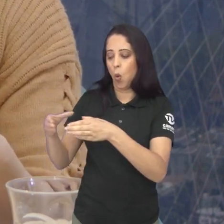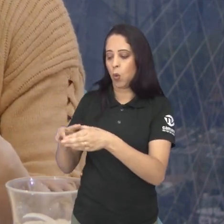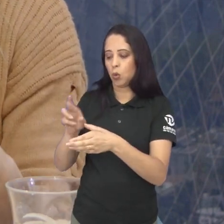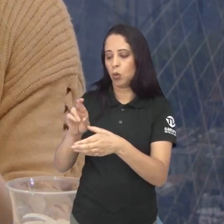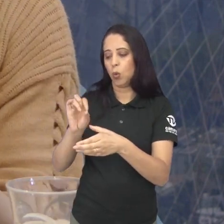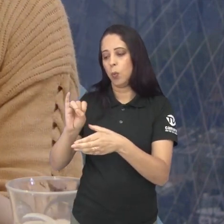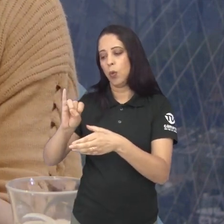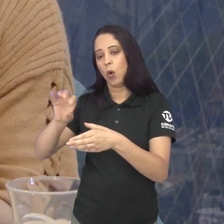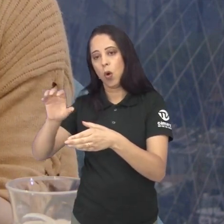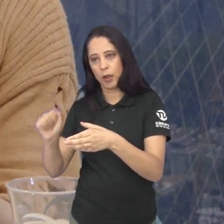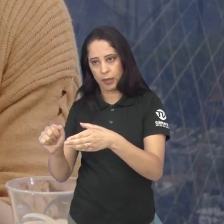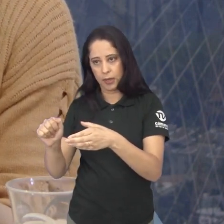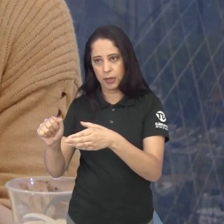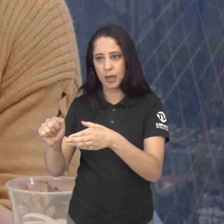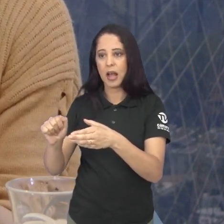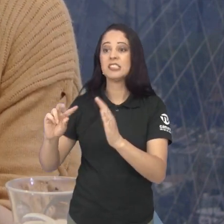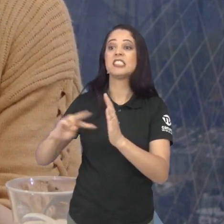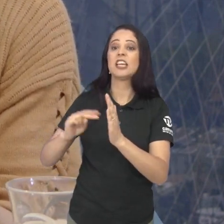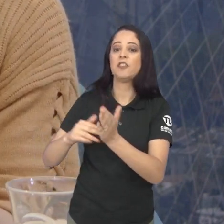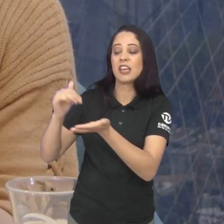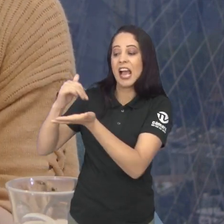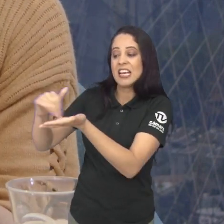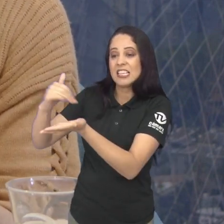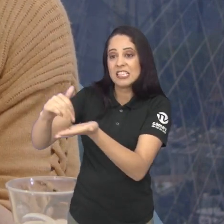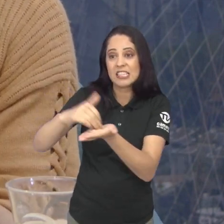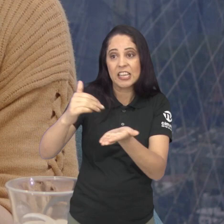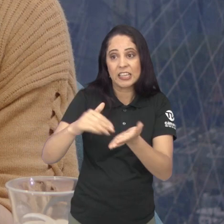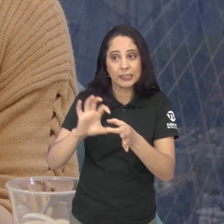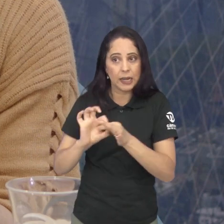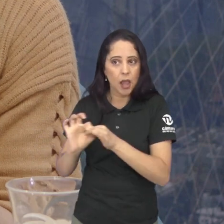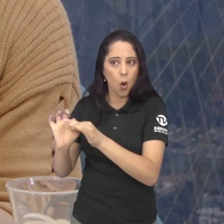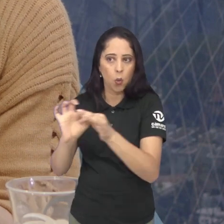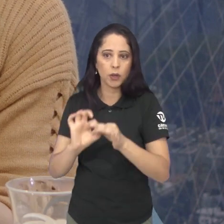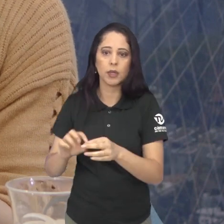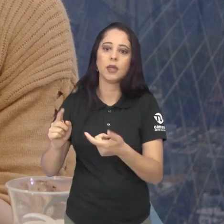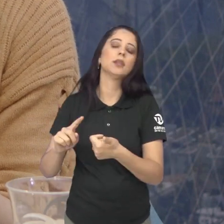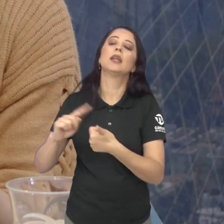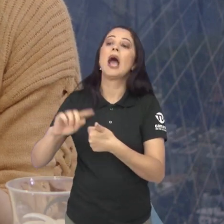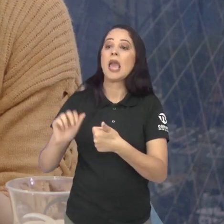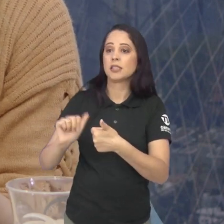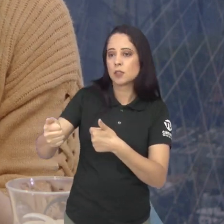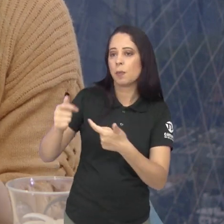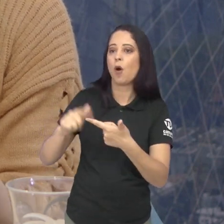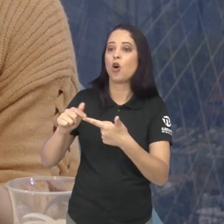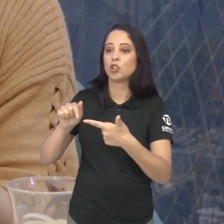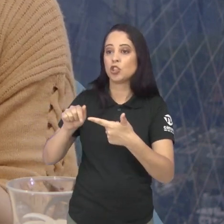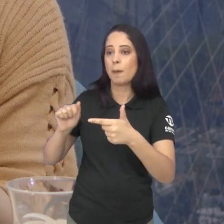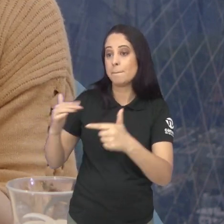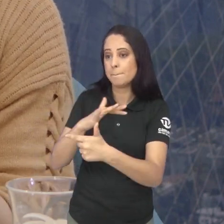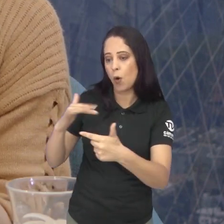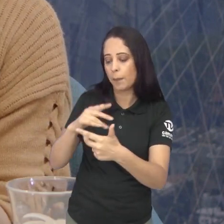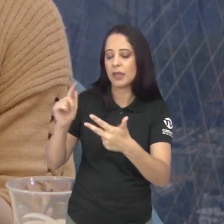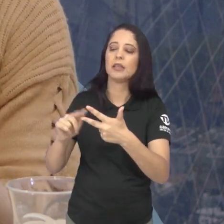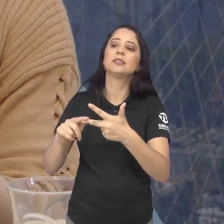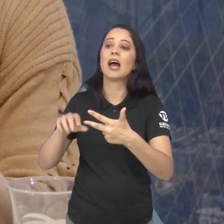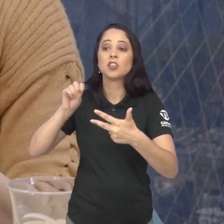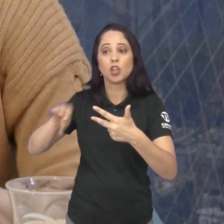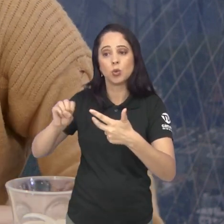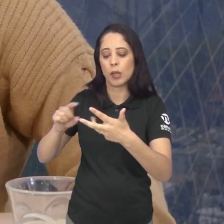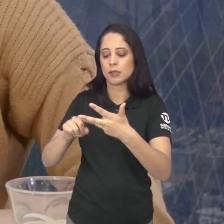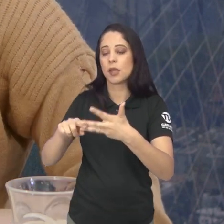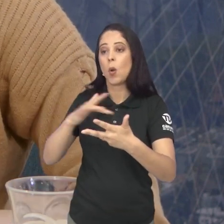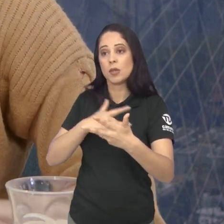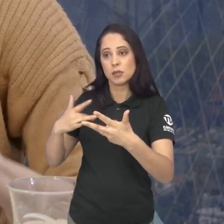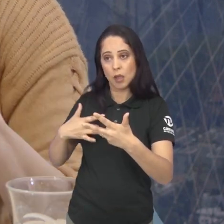se conecta, que são todas as secretarias, né? Secretaria de Esporte, Secretaria de Mobilidade, Secretaria de Serviço Social, Secretaria de Educação